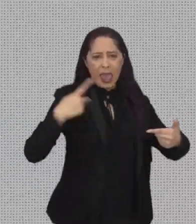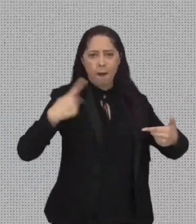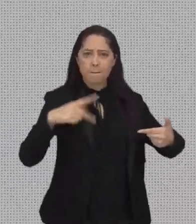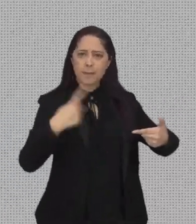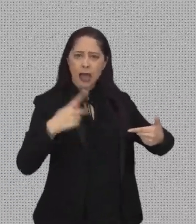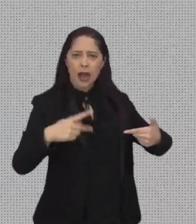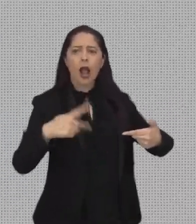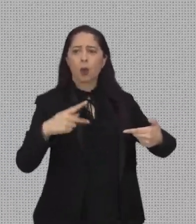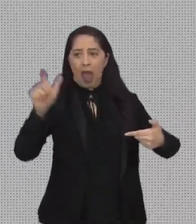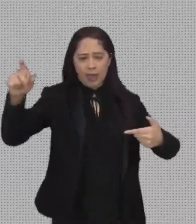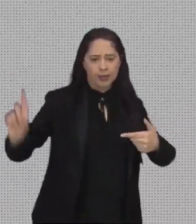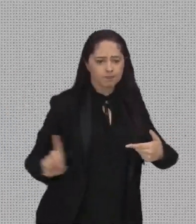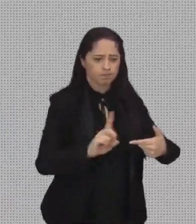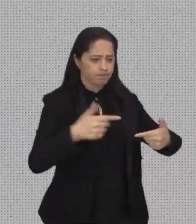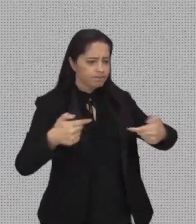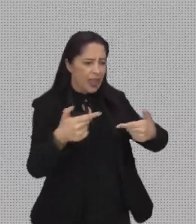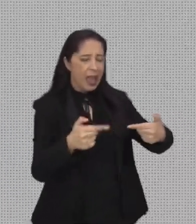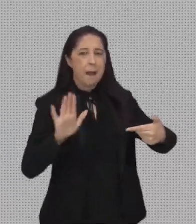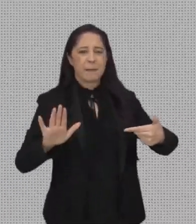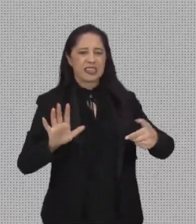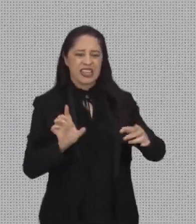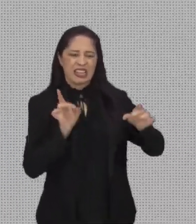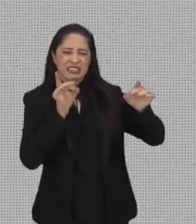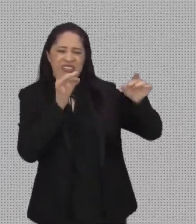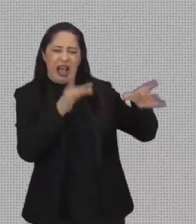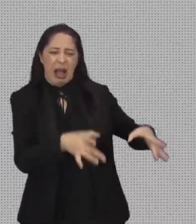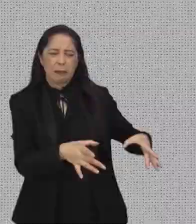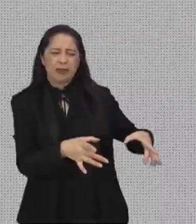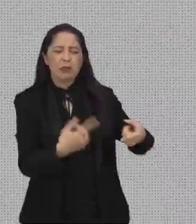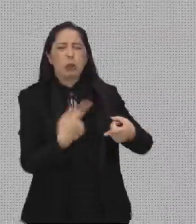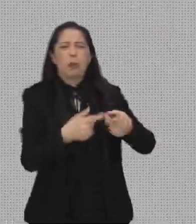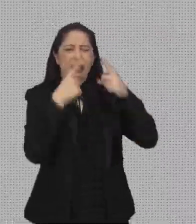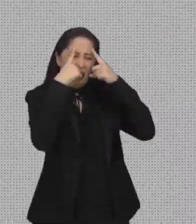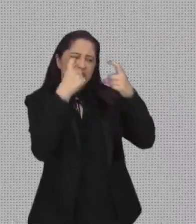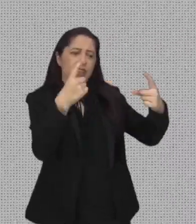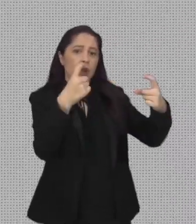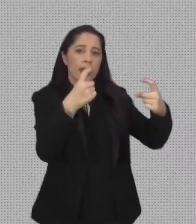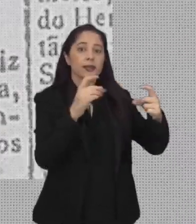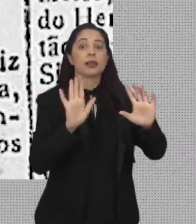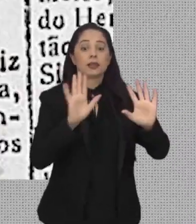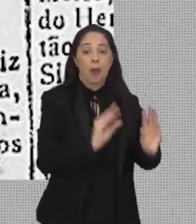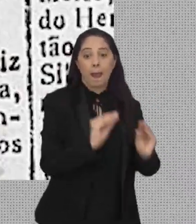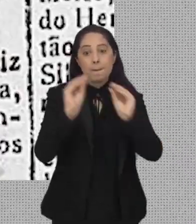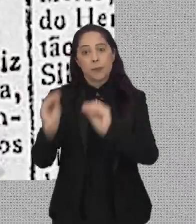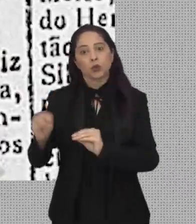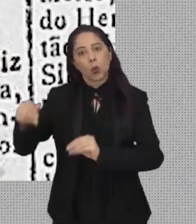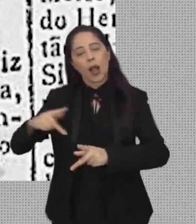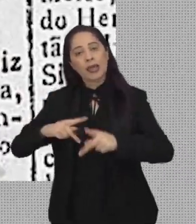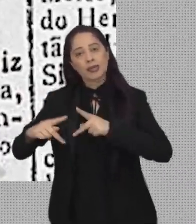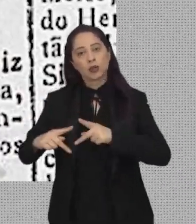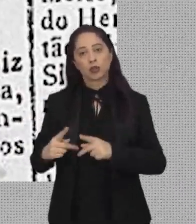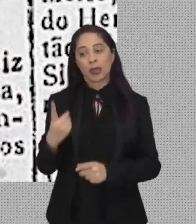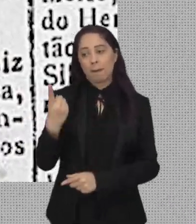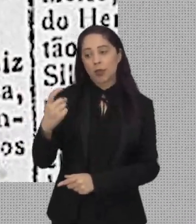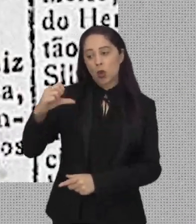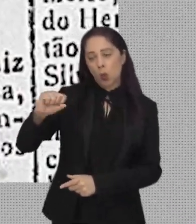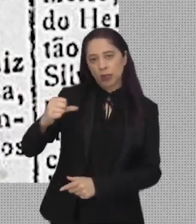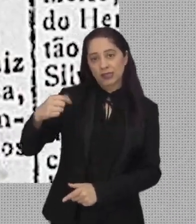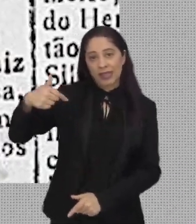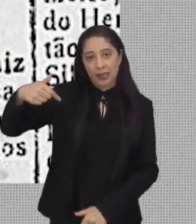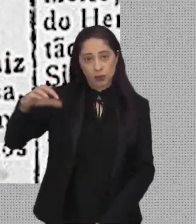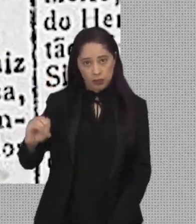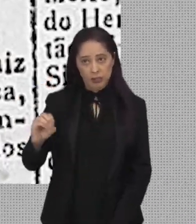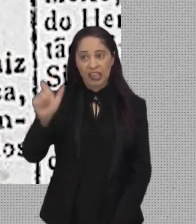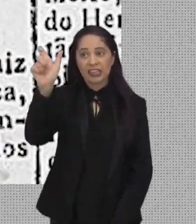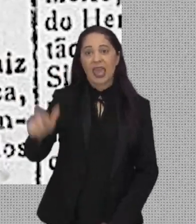Paraguai, mas a violência presenciada fez ele abandonar a farda e vir para São José, onde em 1870 se